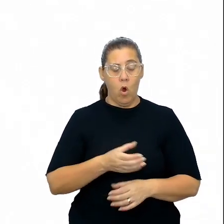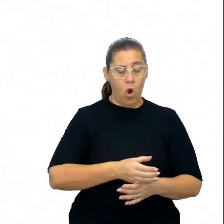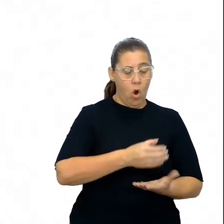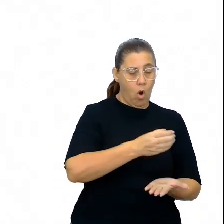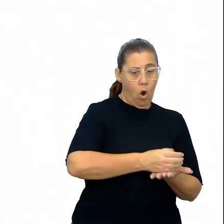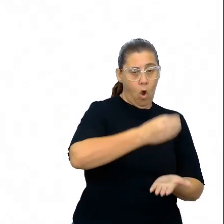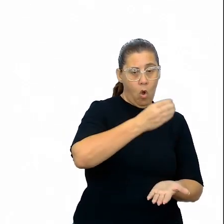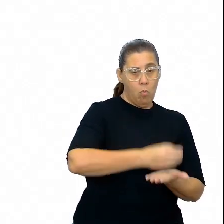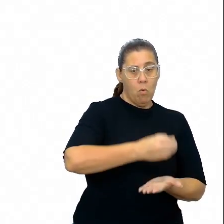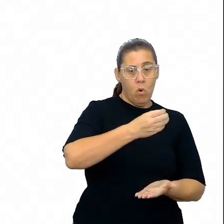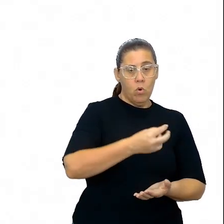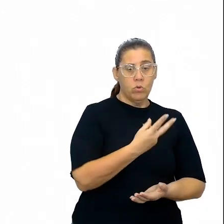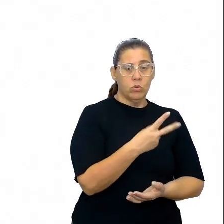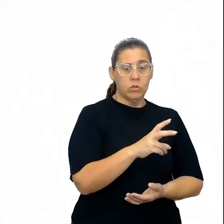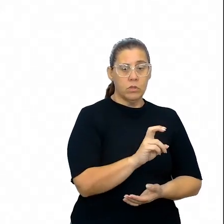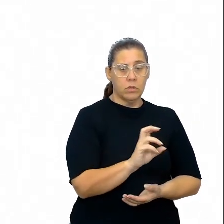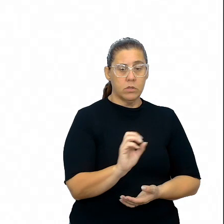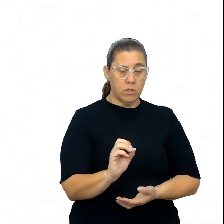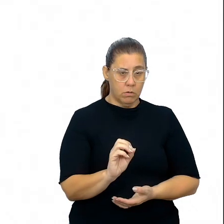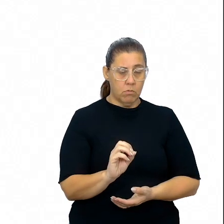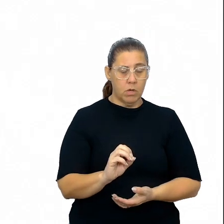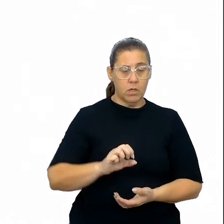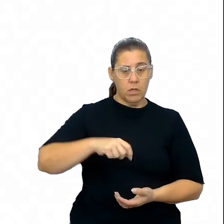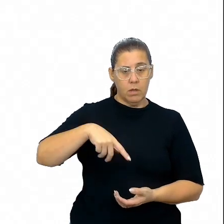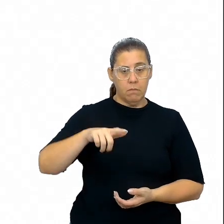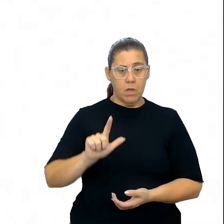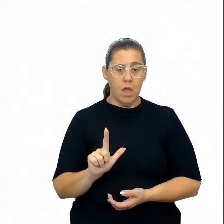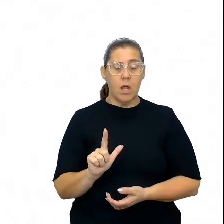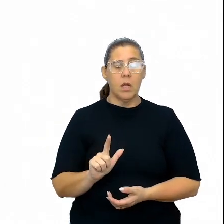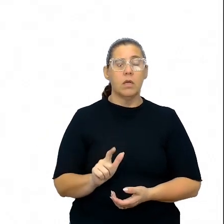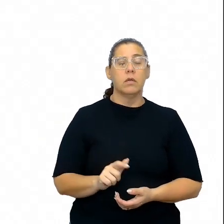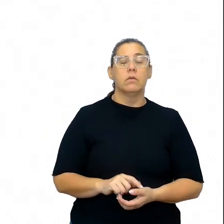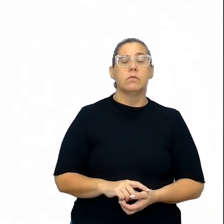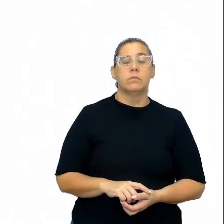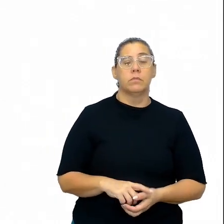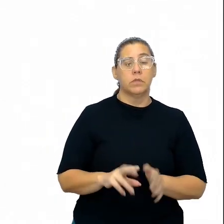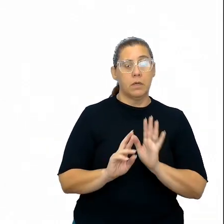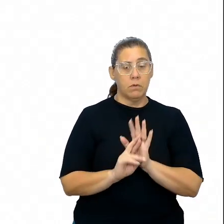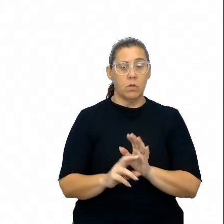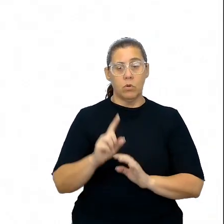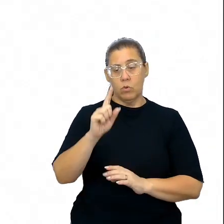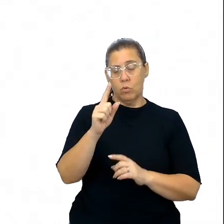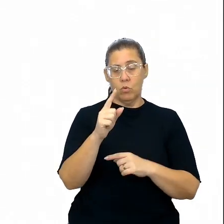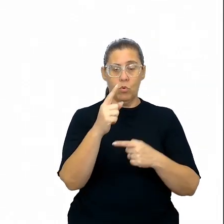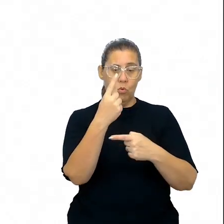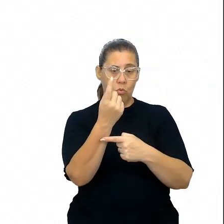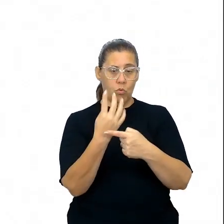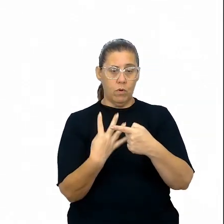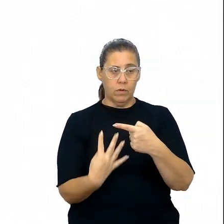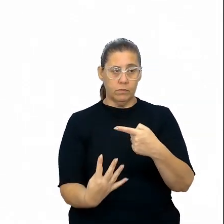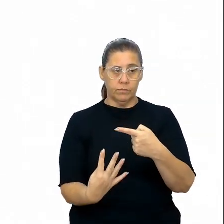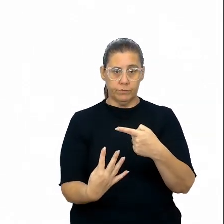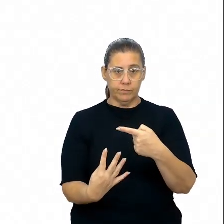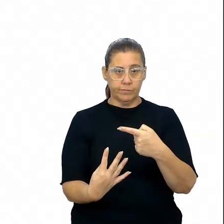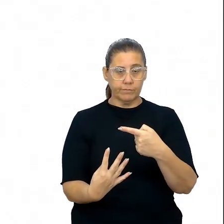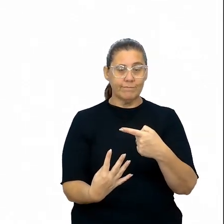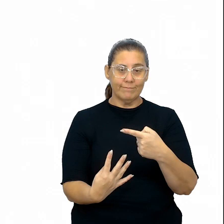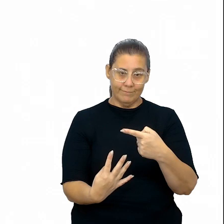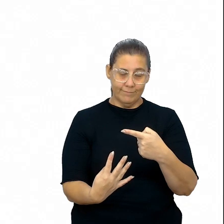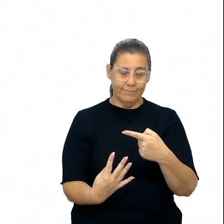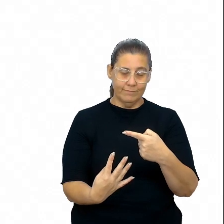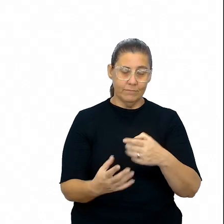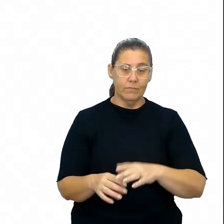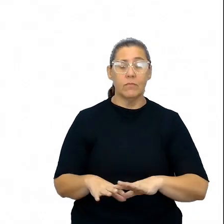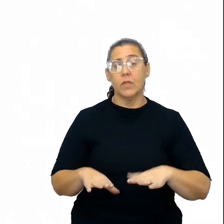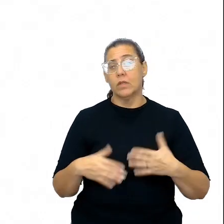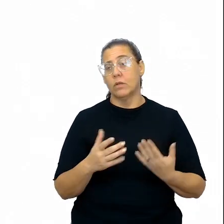250 ml e 1 litro de água pode ser representada por 1/4. Olha que legal. Então,